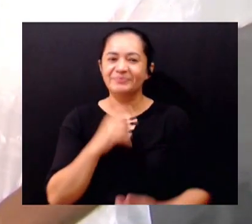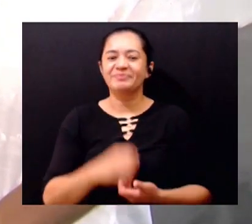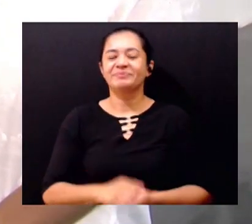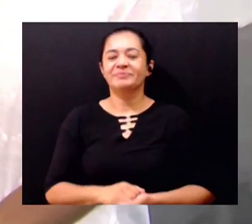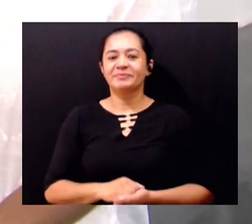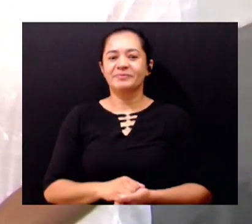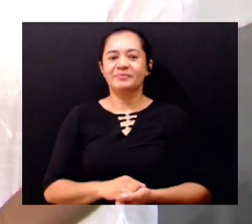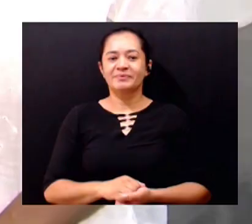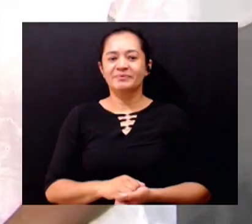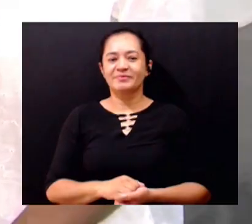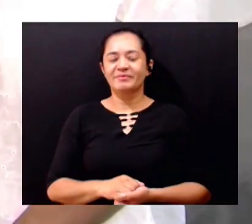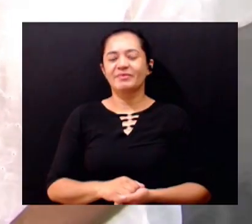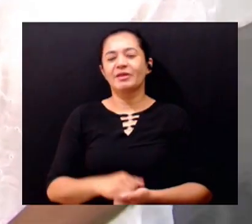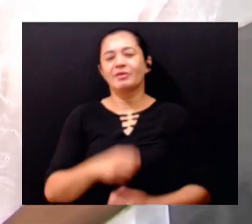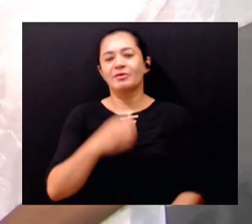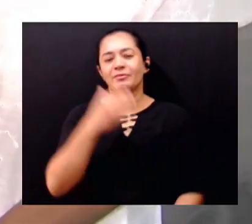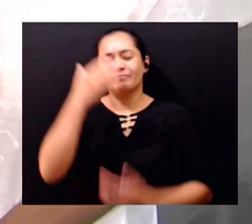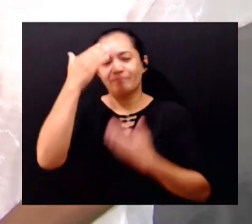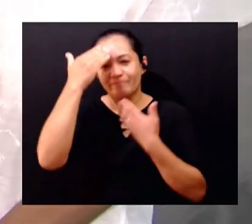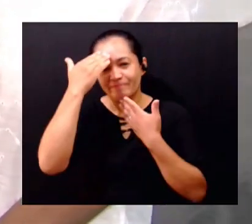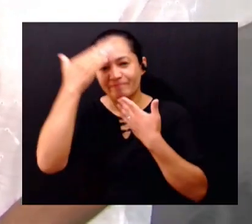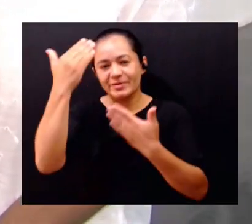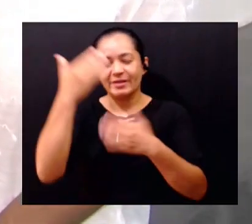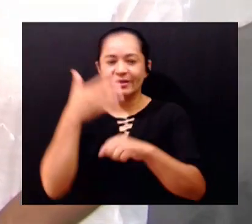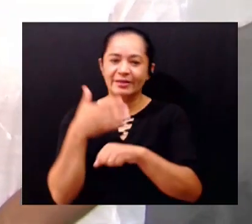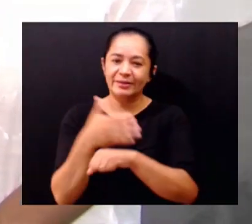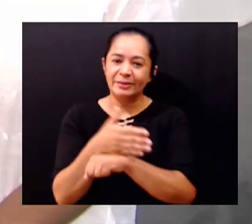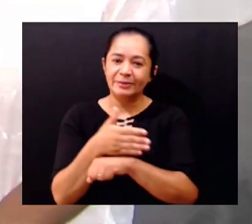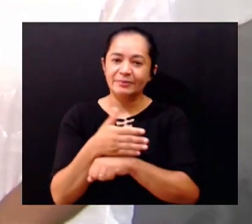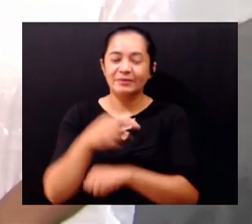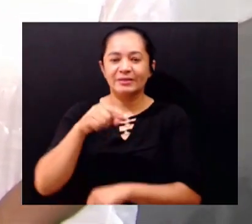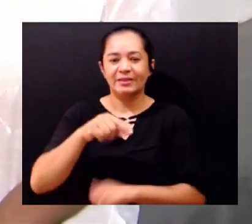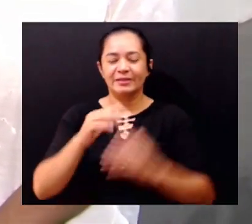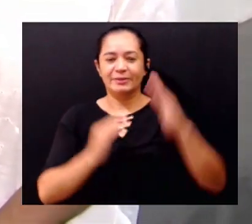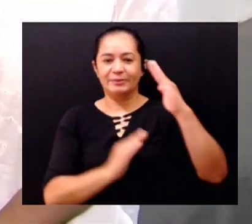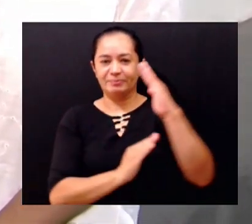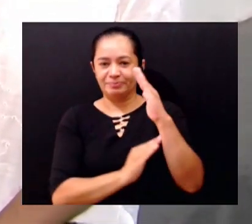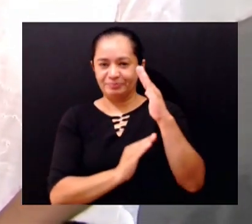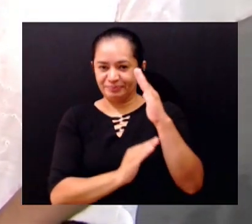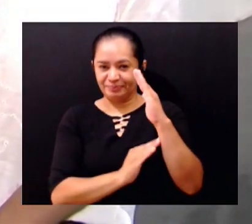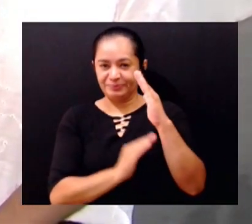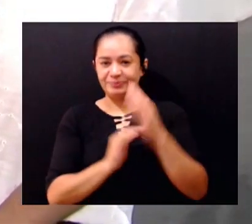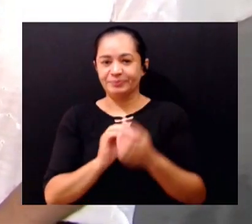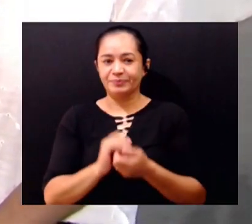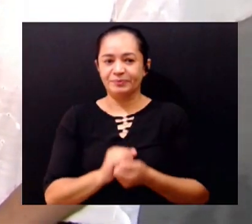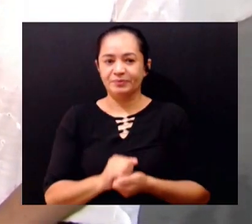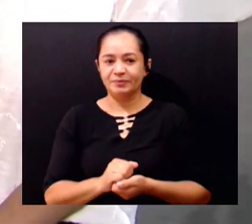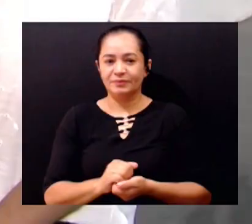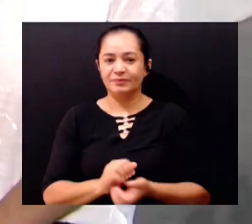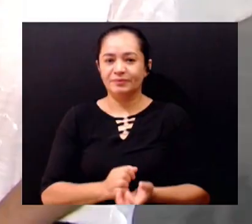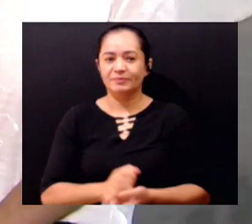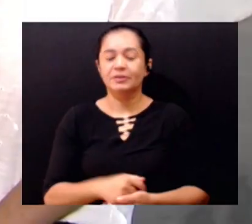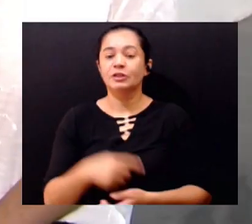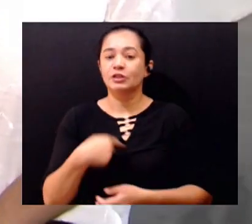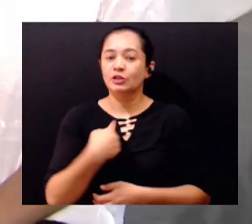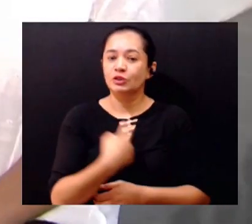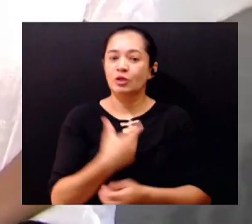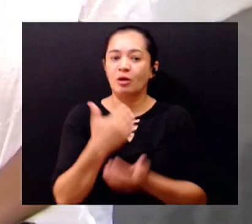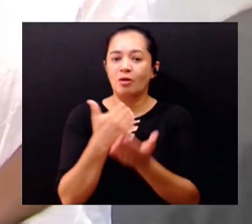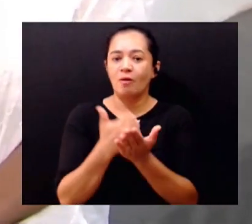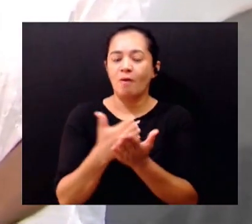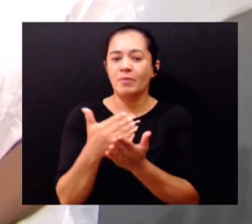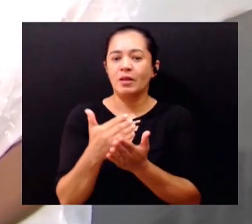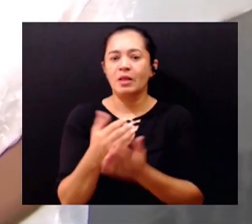muito obrigada pela sua participação aqui no nosso programa, né, no Estúdio Câmara. Para a gente começar, então, qual que vai ser essa